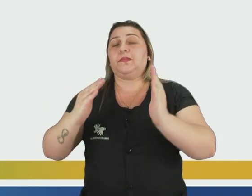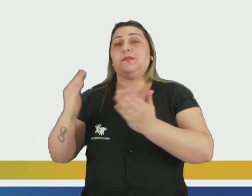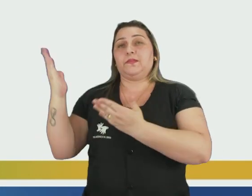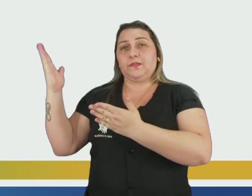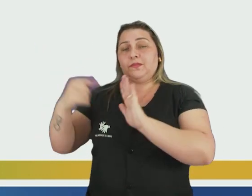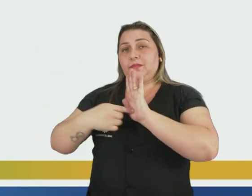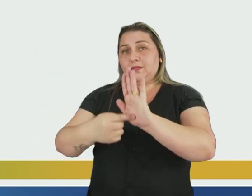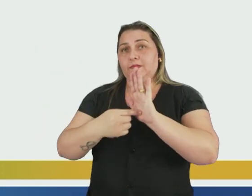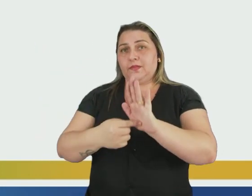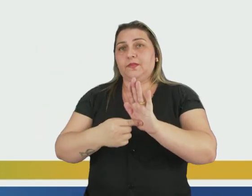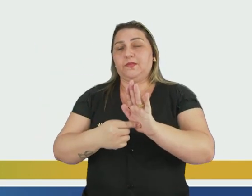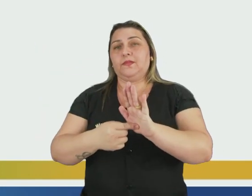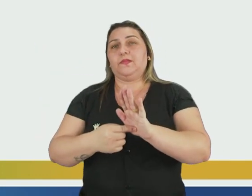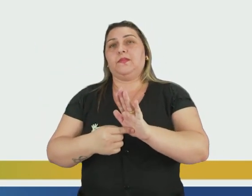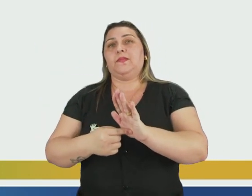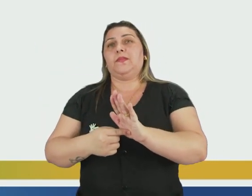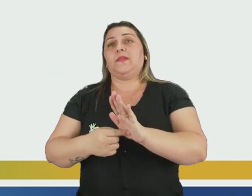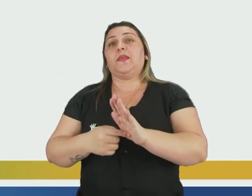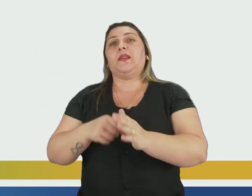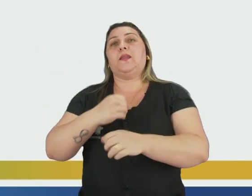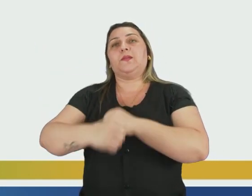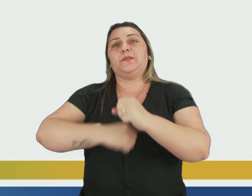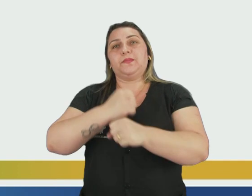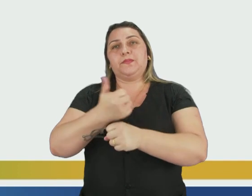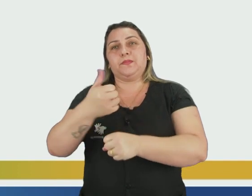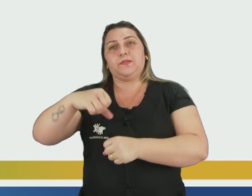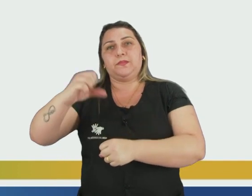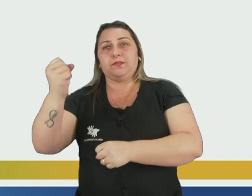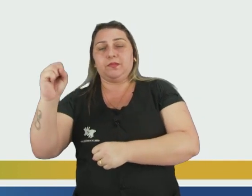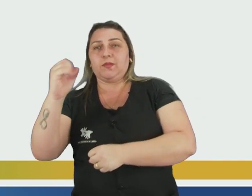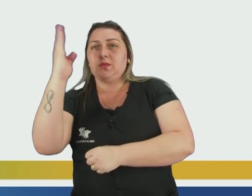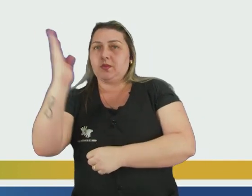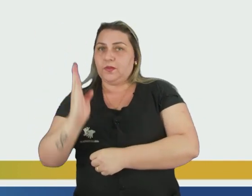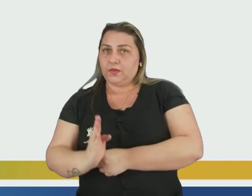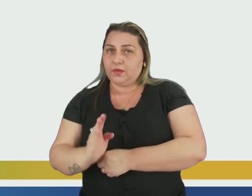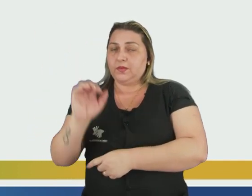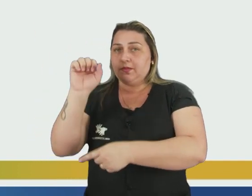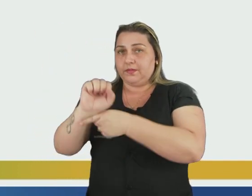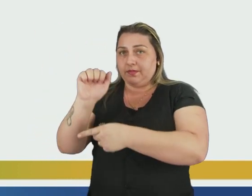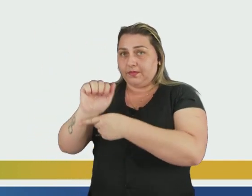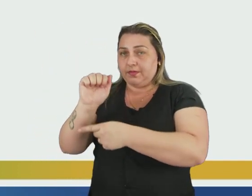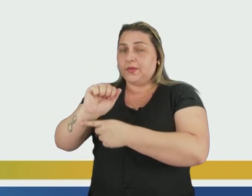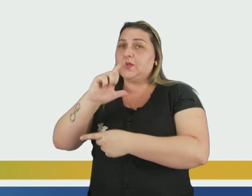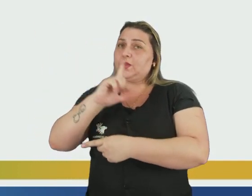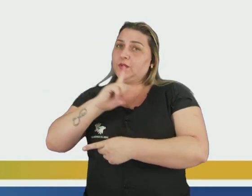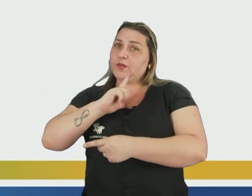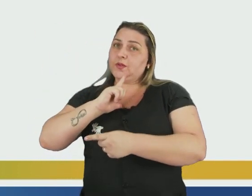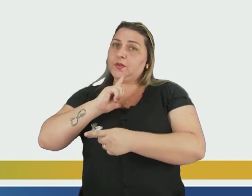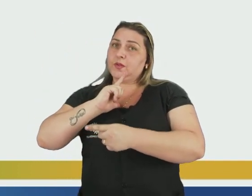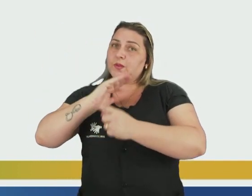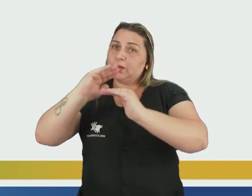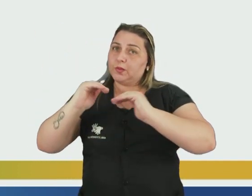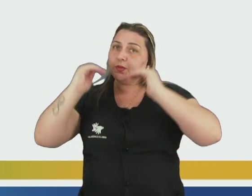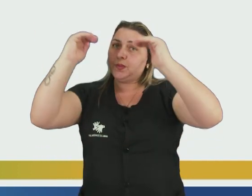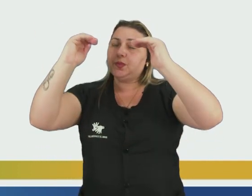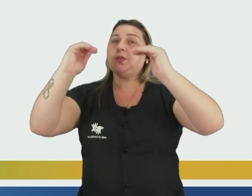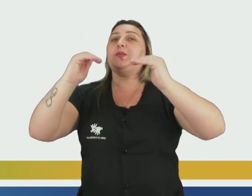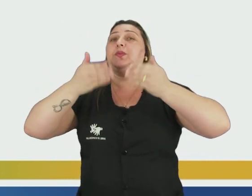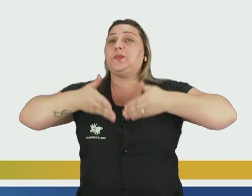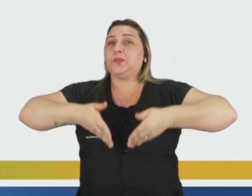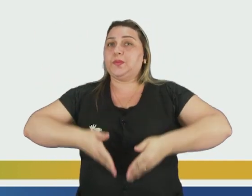apresentada indica que, na década de 1980, o Brasil A apresentava elevados índices de